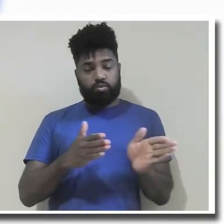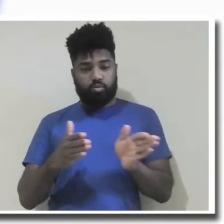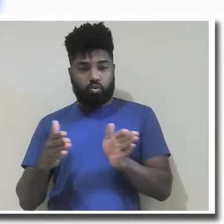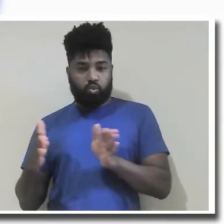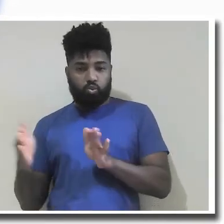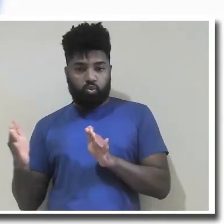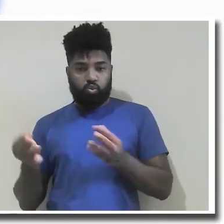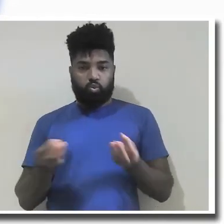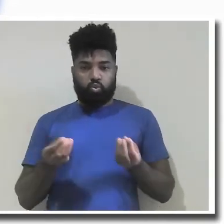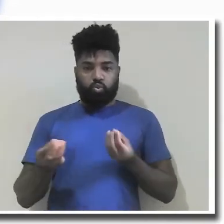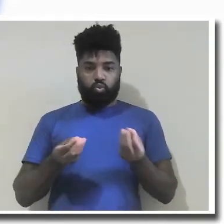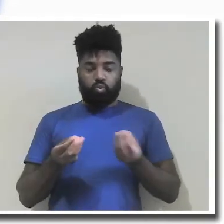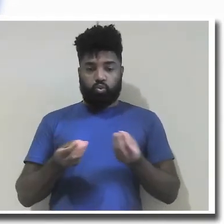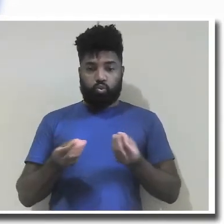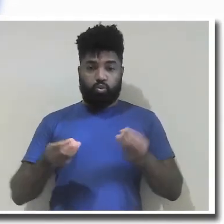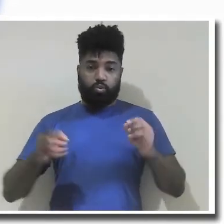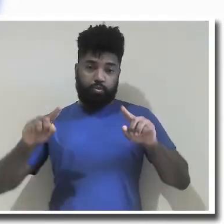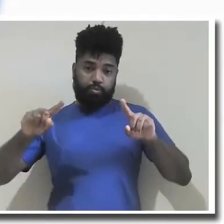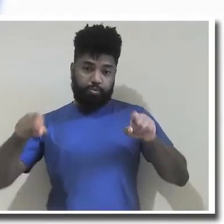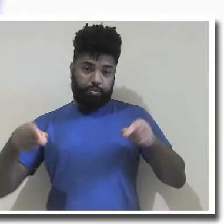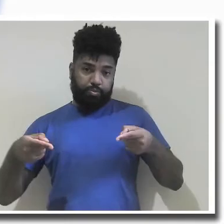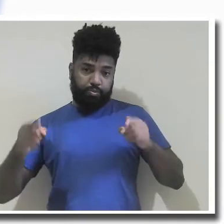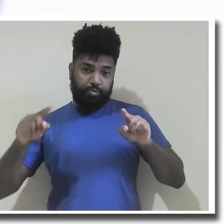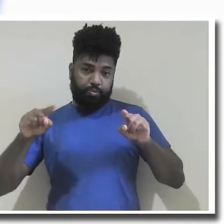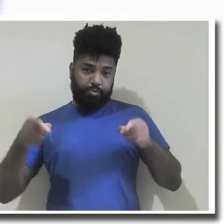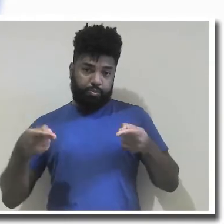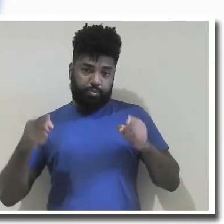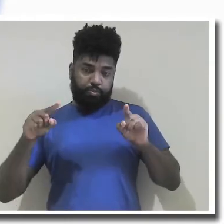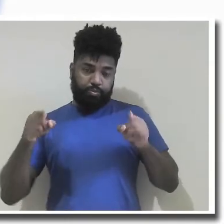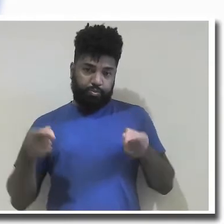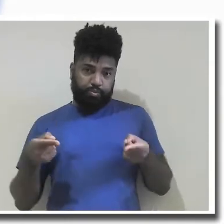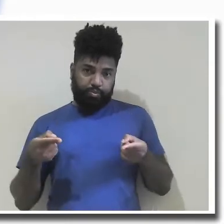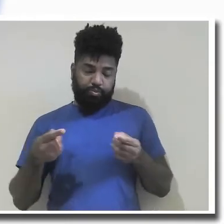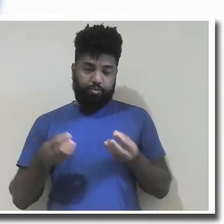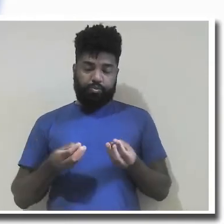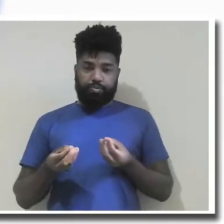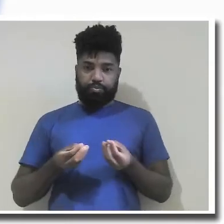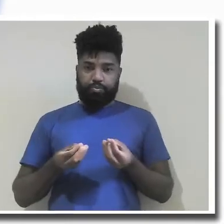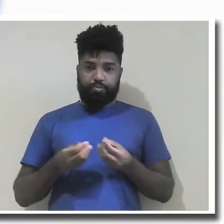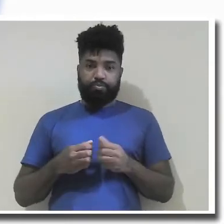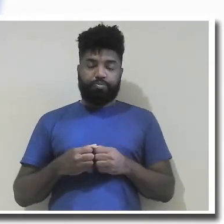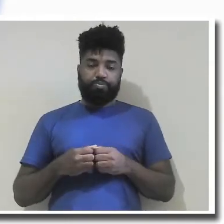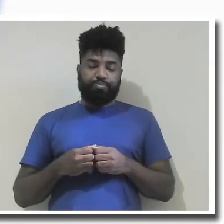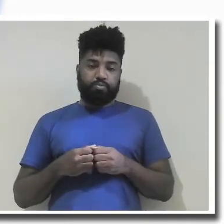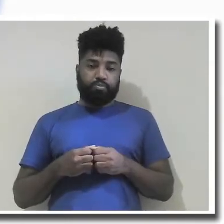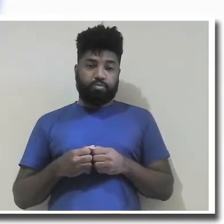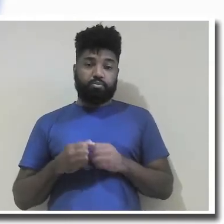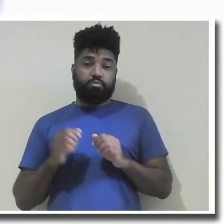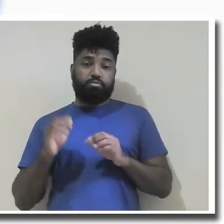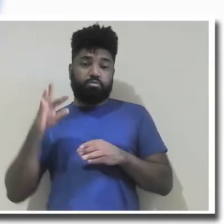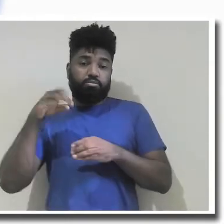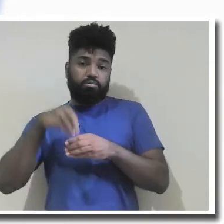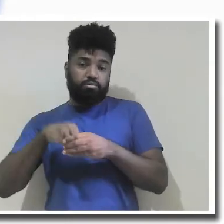onde os parênteses nos forçam a realizar o que está dentro dele,